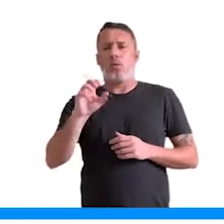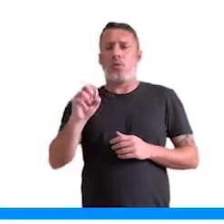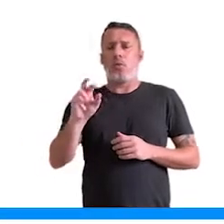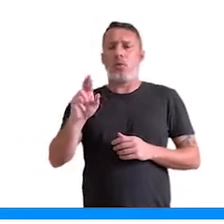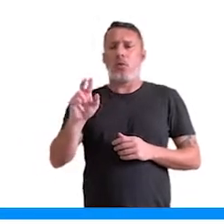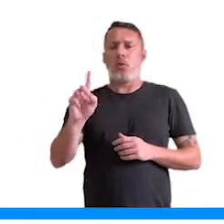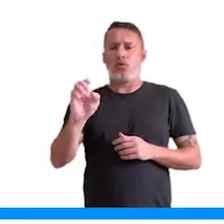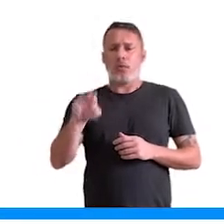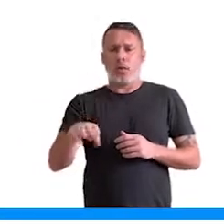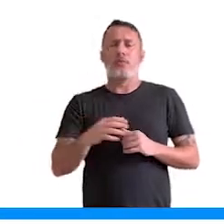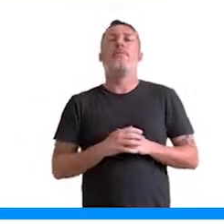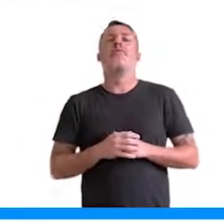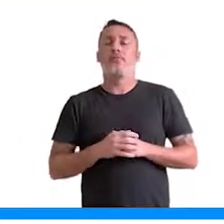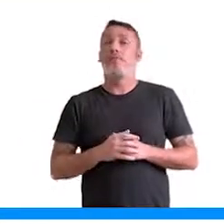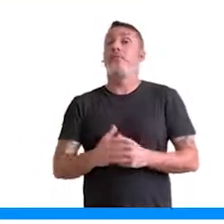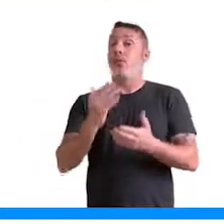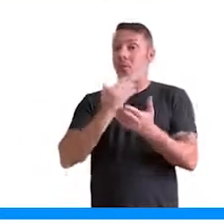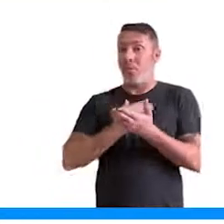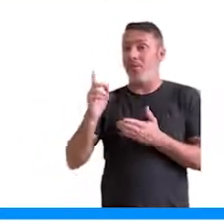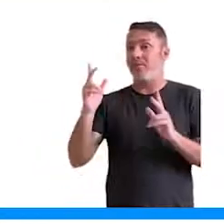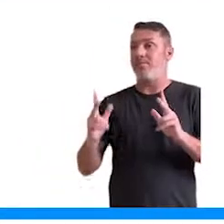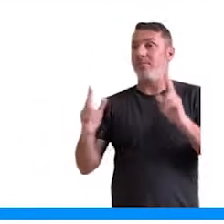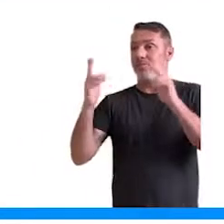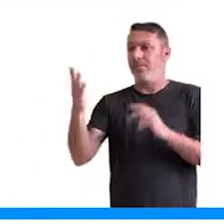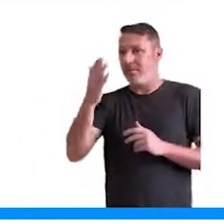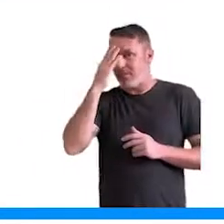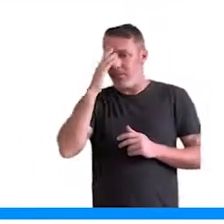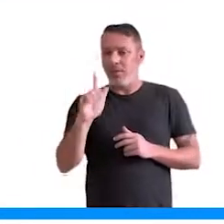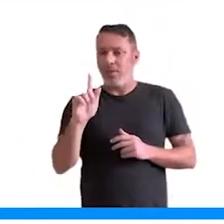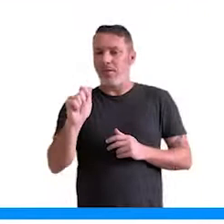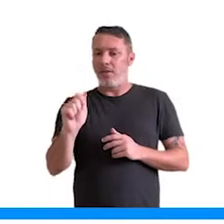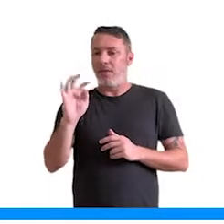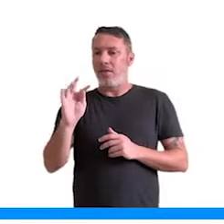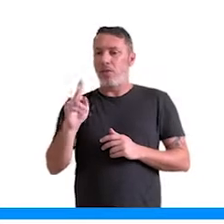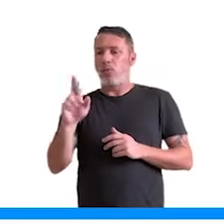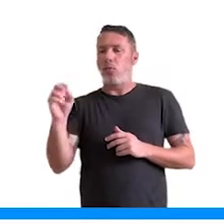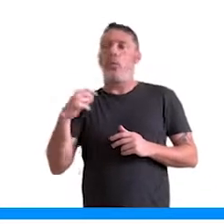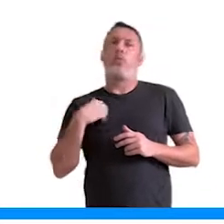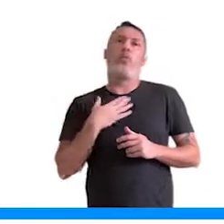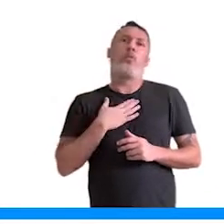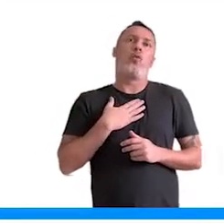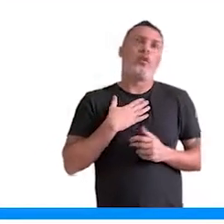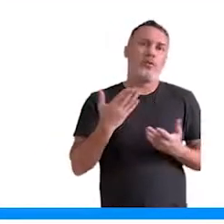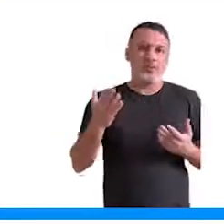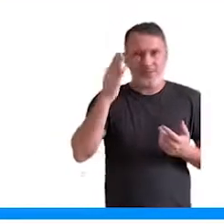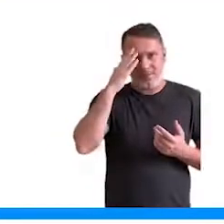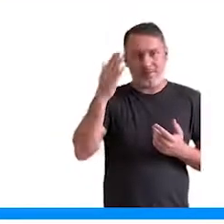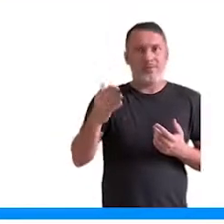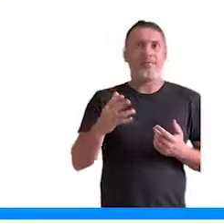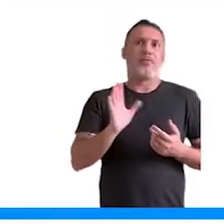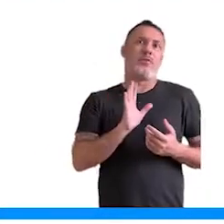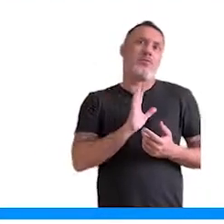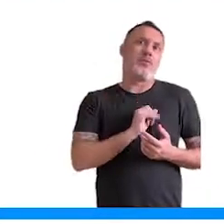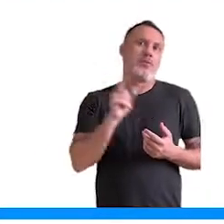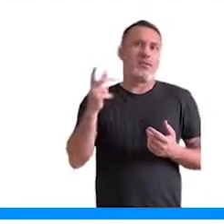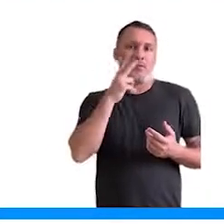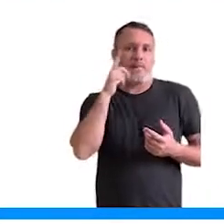né? Então, e aí nós vamos para a tirinha do gaturro, que me encanta, porque é um gatinho